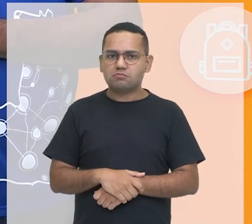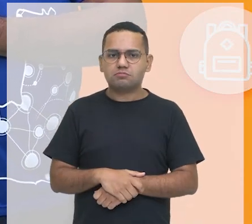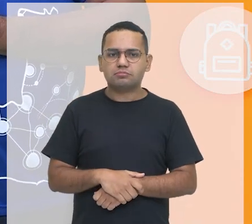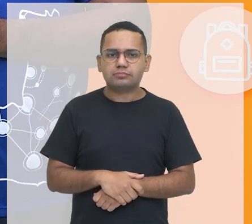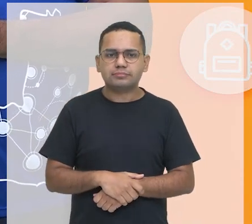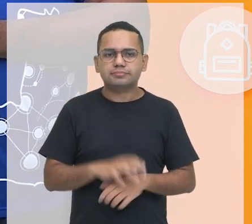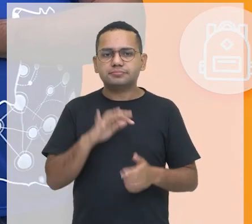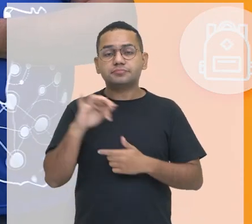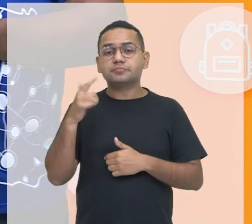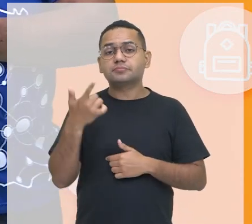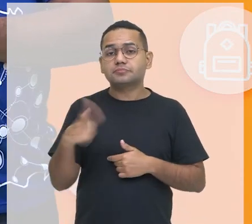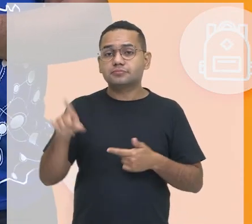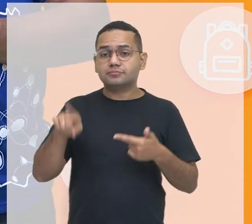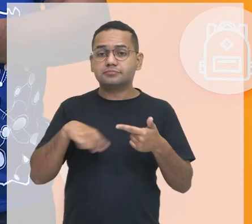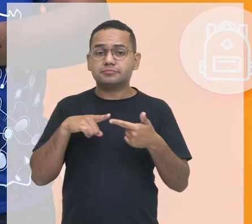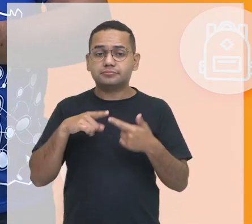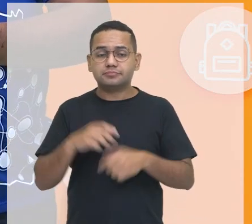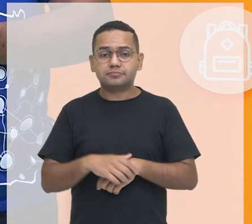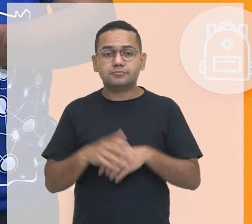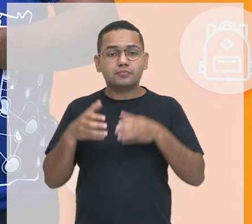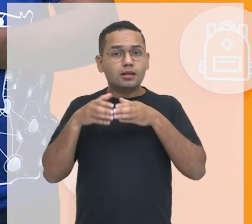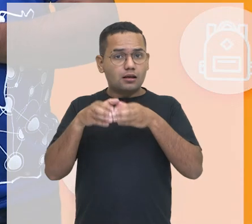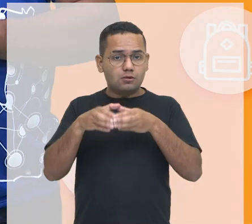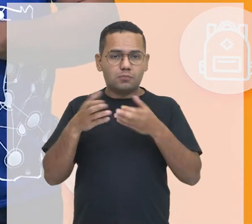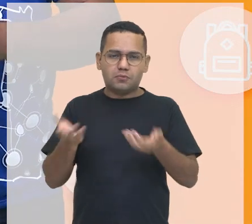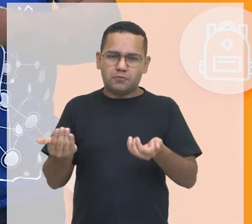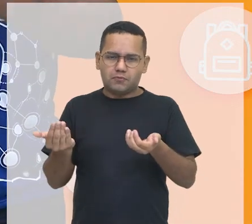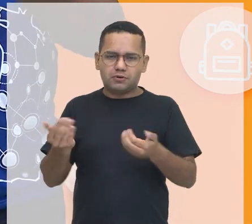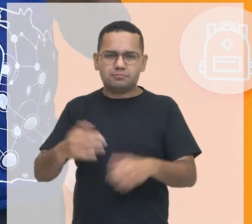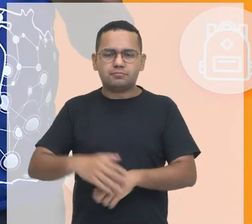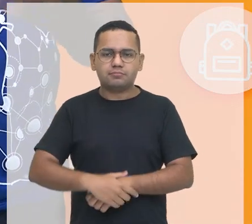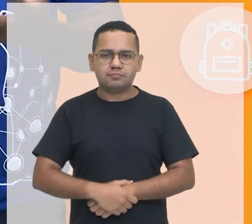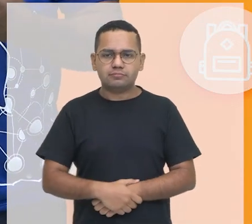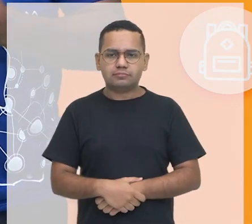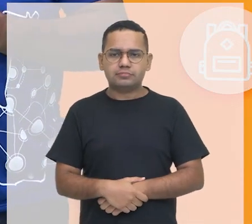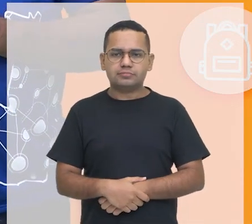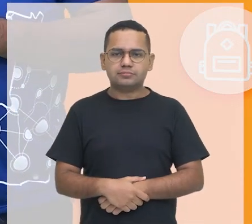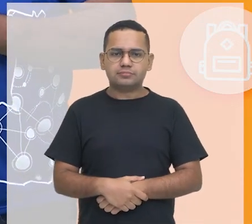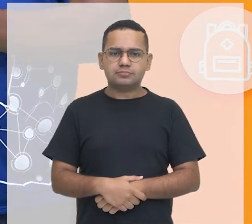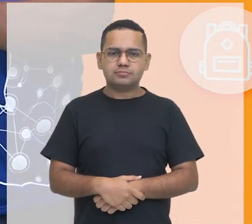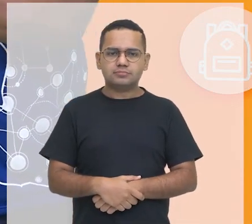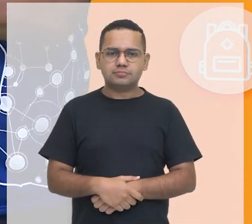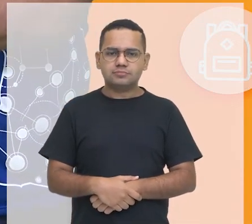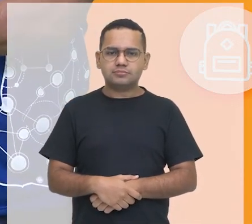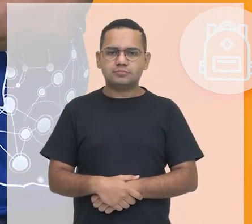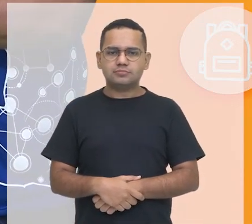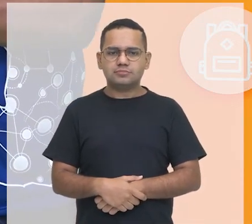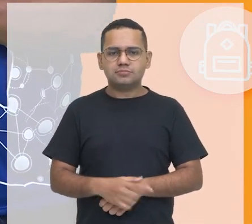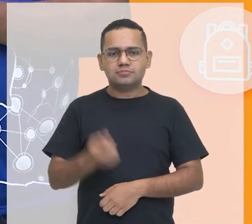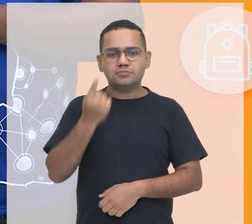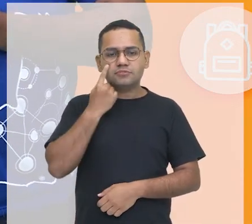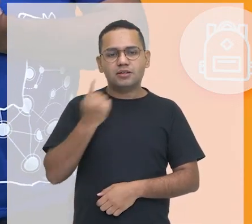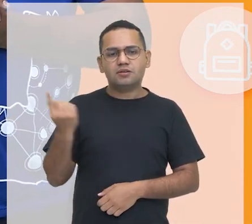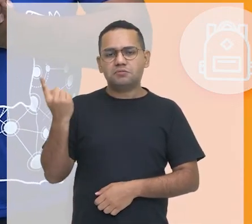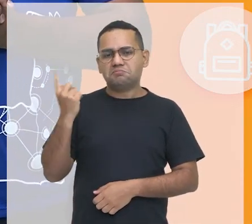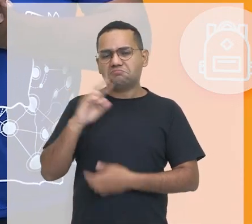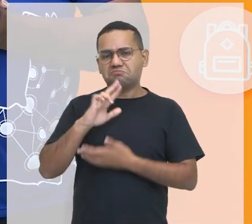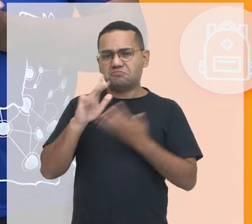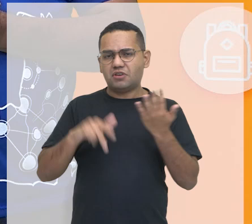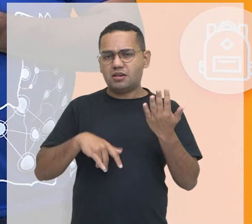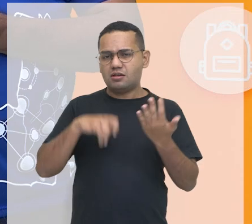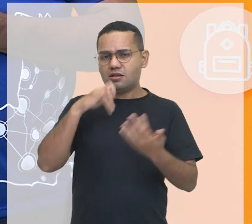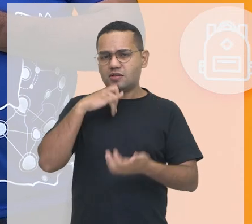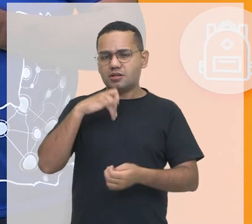também são os movimentos juvenis, né? Então nós temos aí vários grupos, nós temos aqui esses exemplos aqui, mas